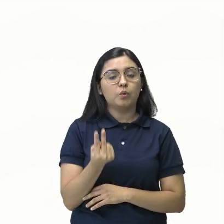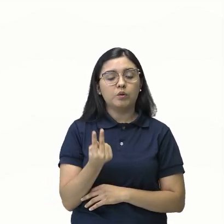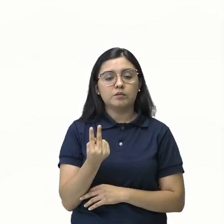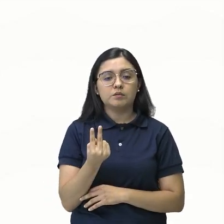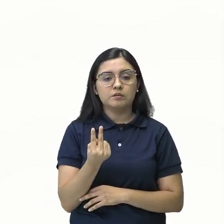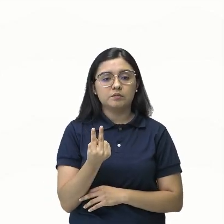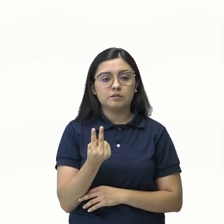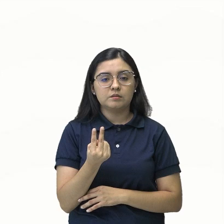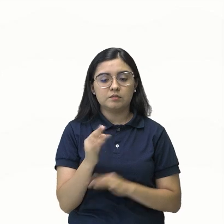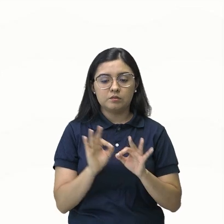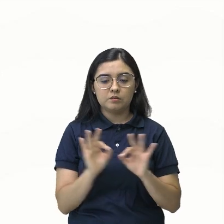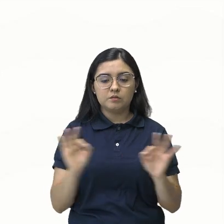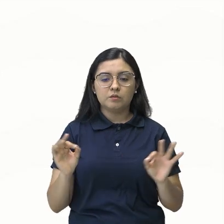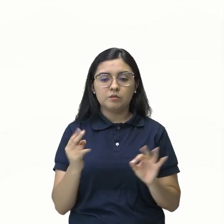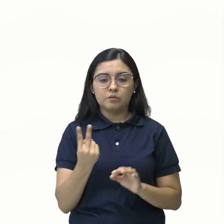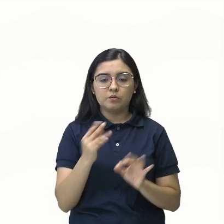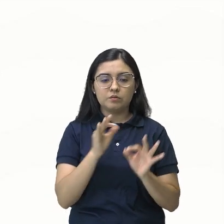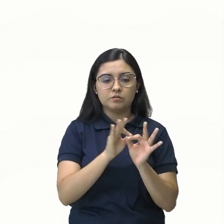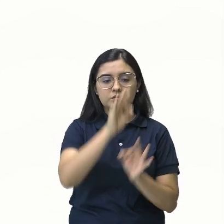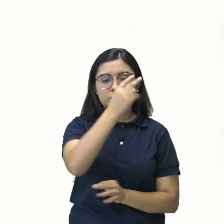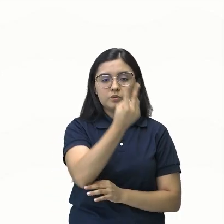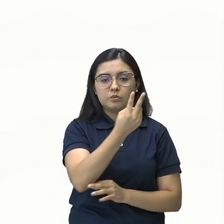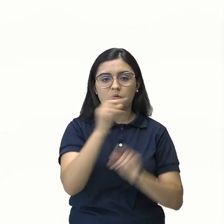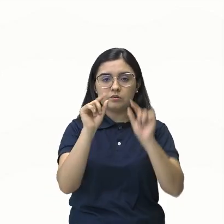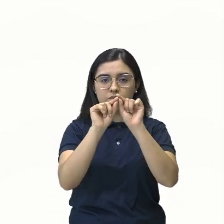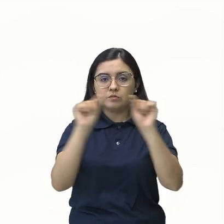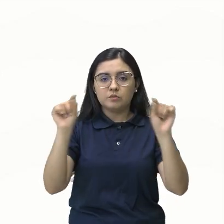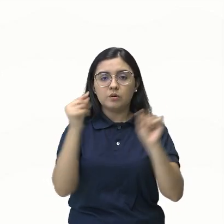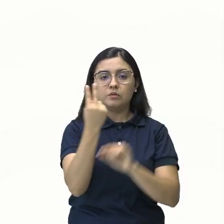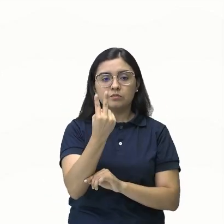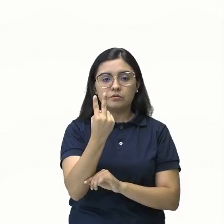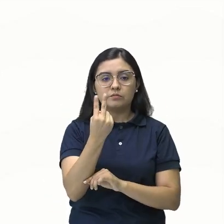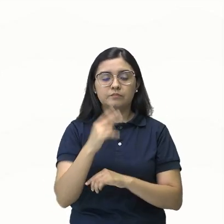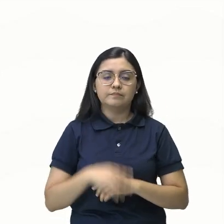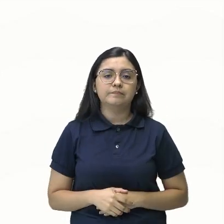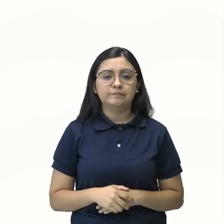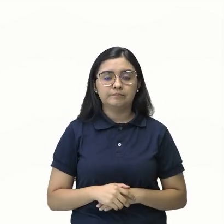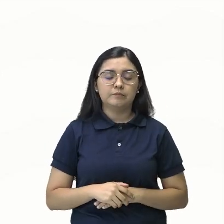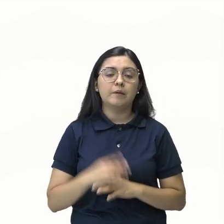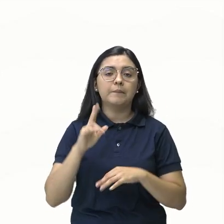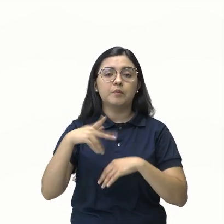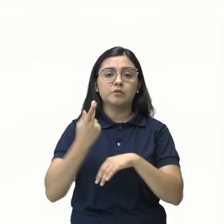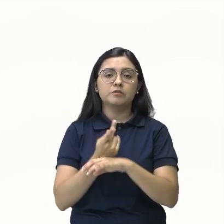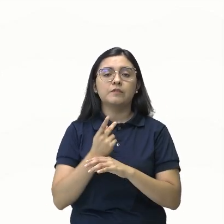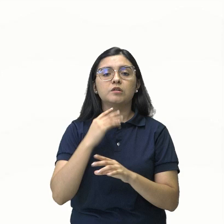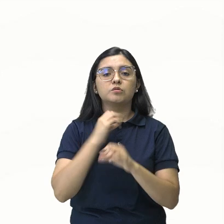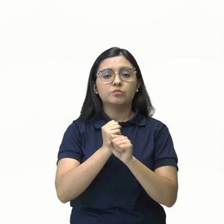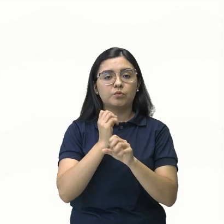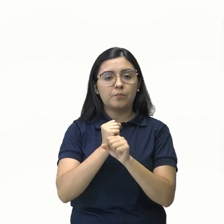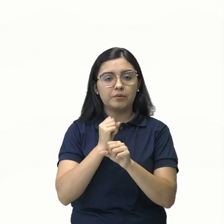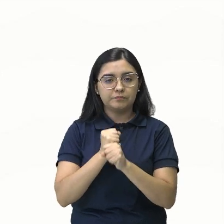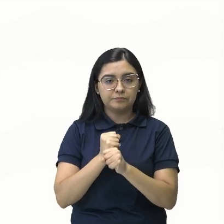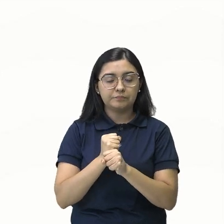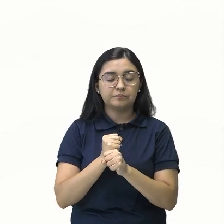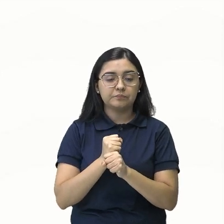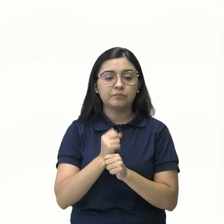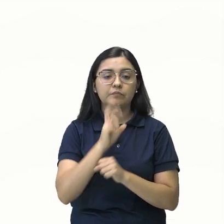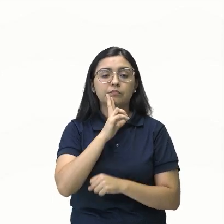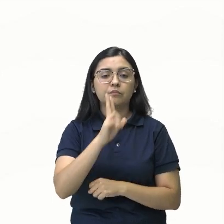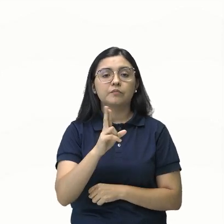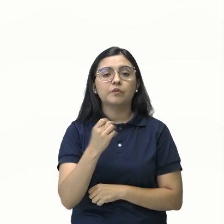metros. Que aí eu vou somando 2 mais 2 mais 2 mais 2, e aí vai